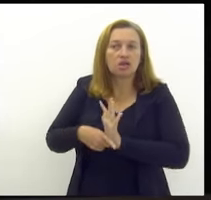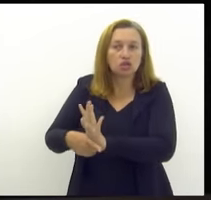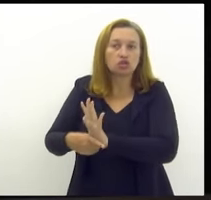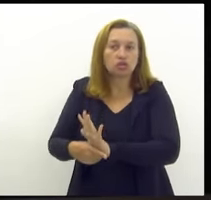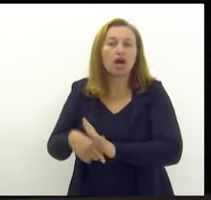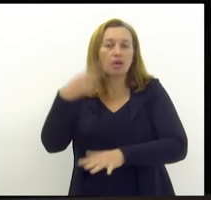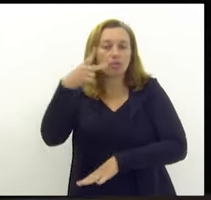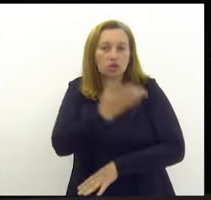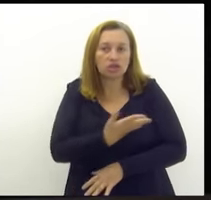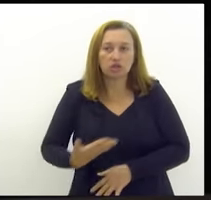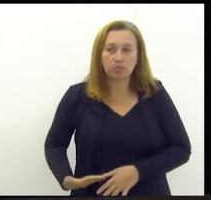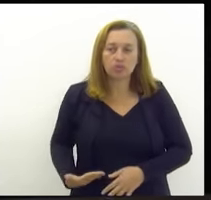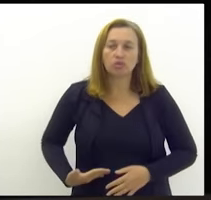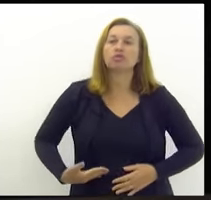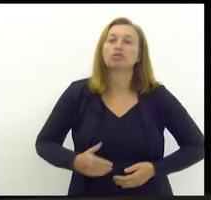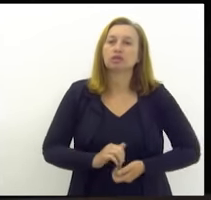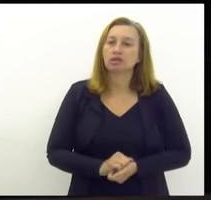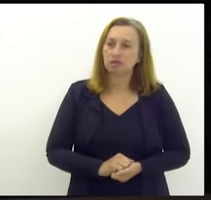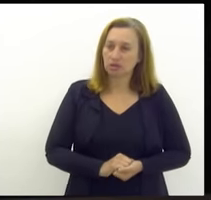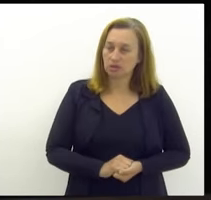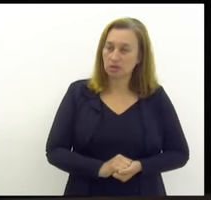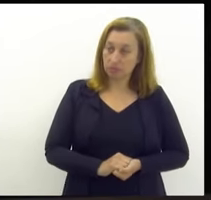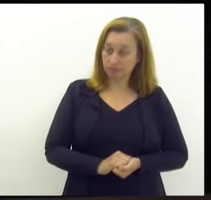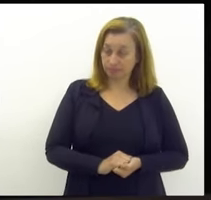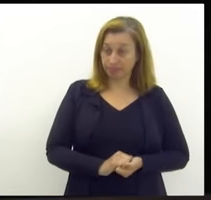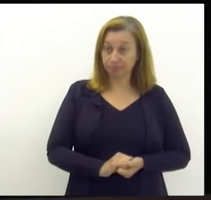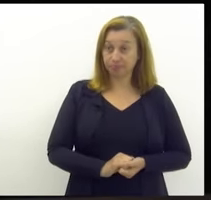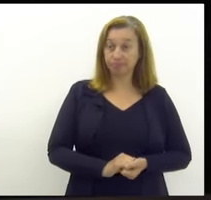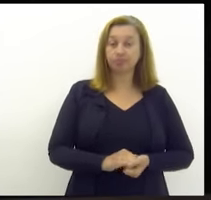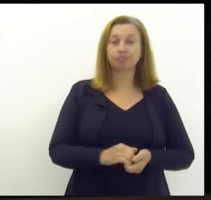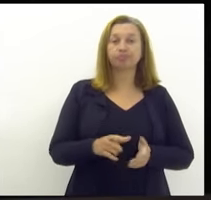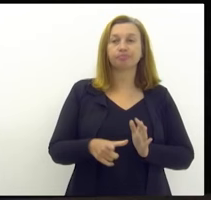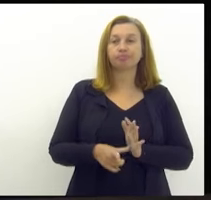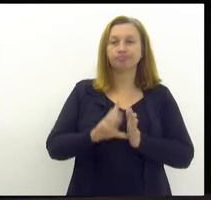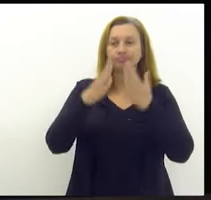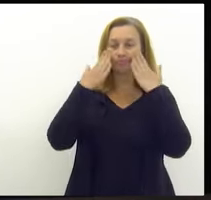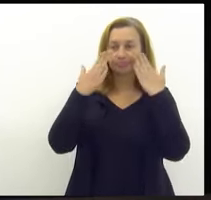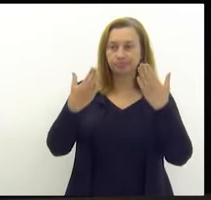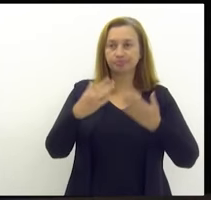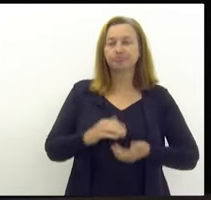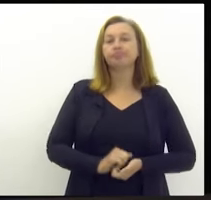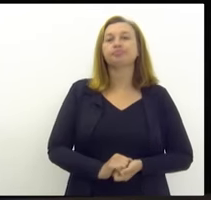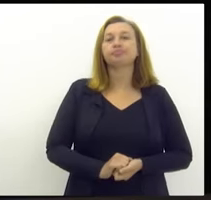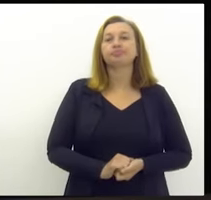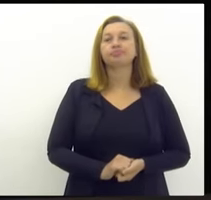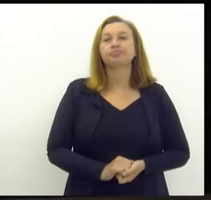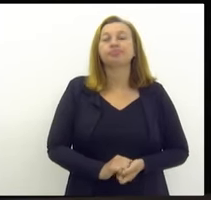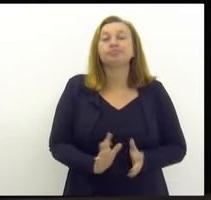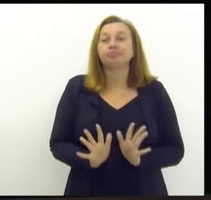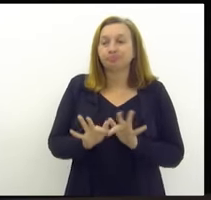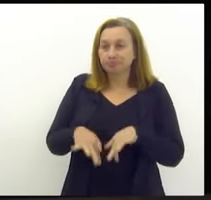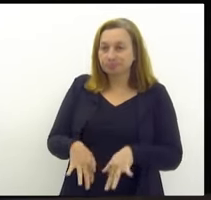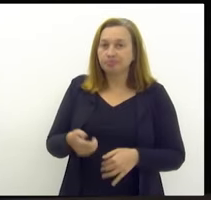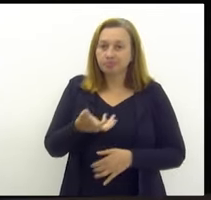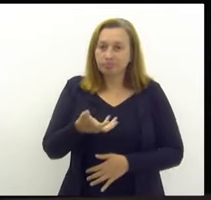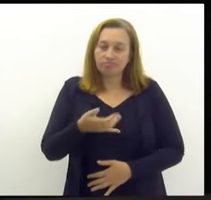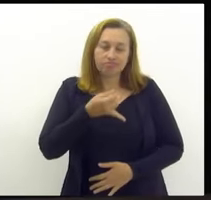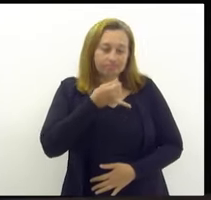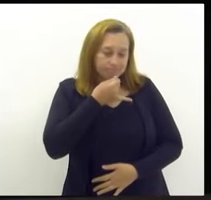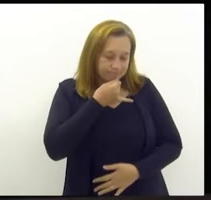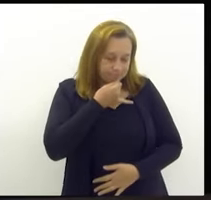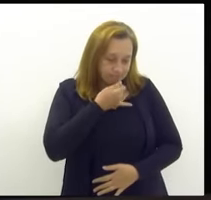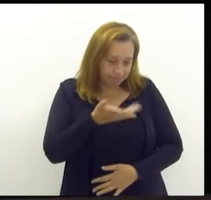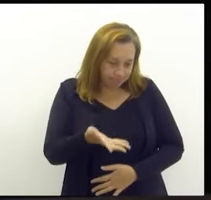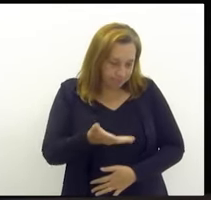política pública que foram ali antes eh apresentados por esses Fundos e para terminar eu quero lamentar